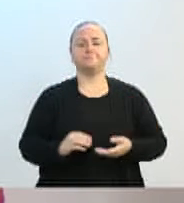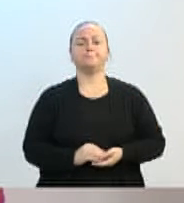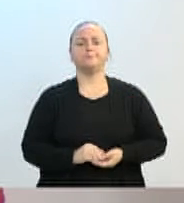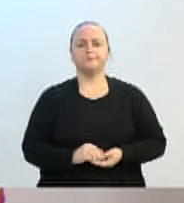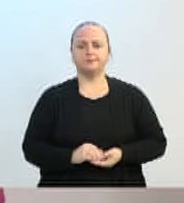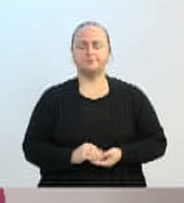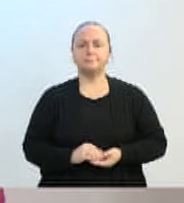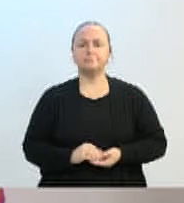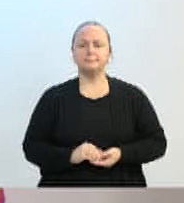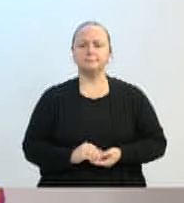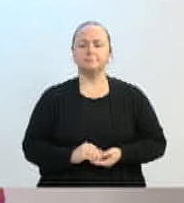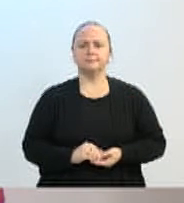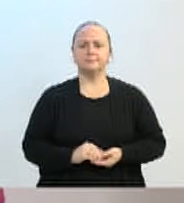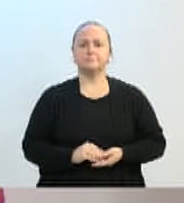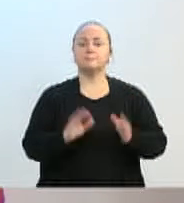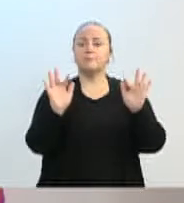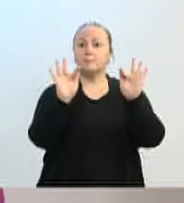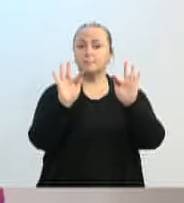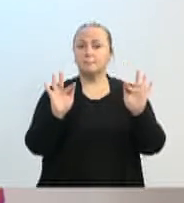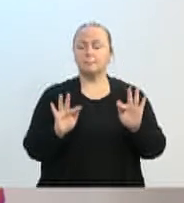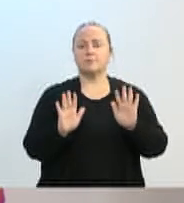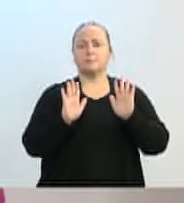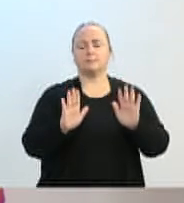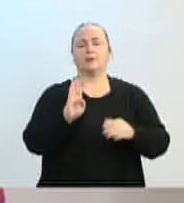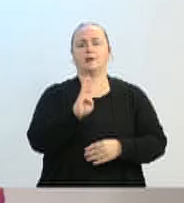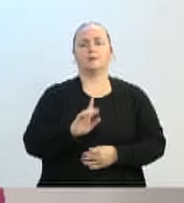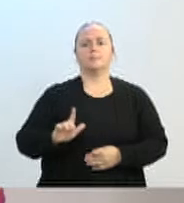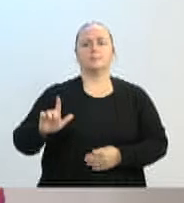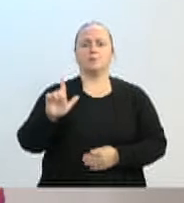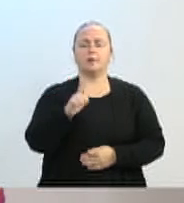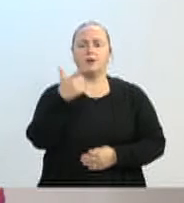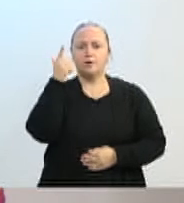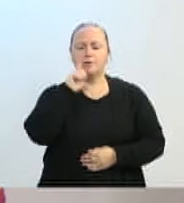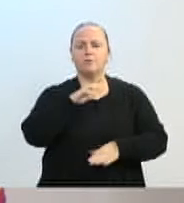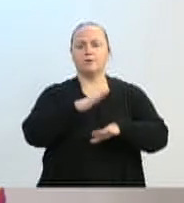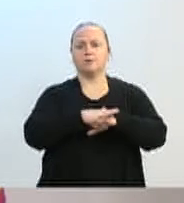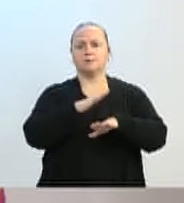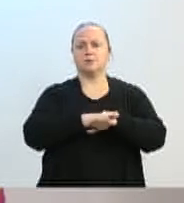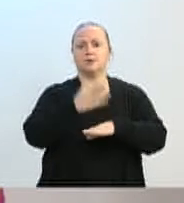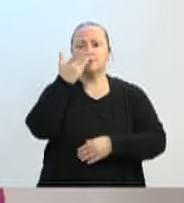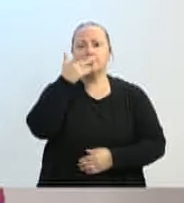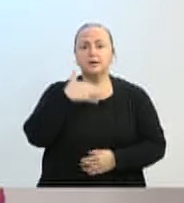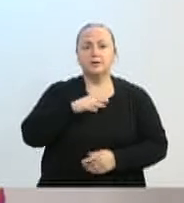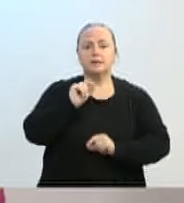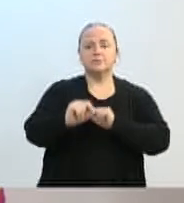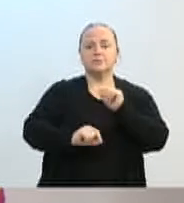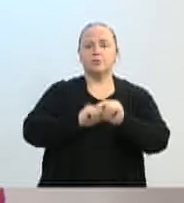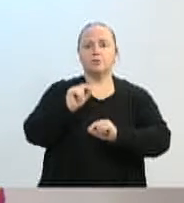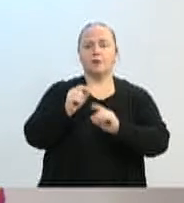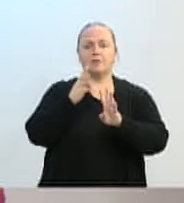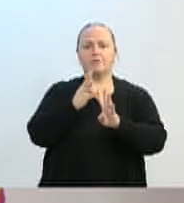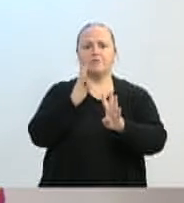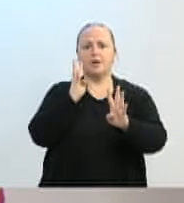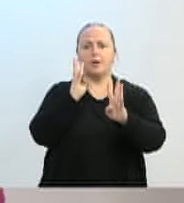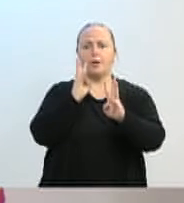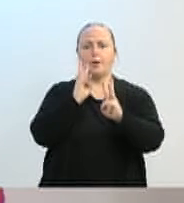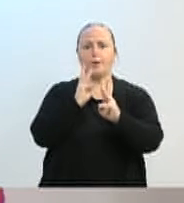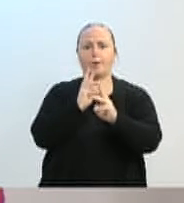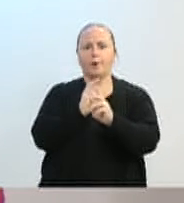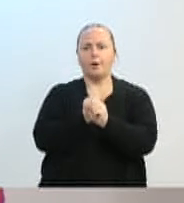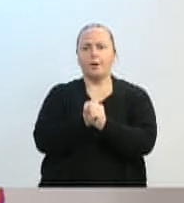obra. Felizmente, o município de Blumenau, para que as nossas crianças não ficassem desassistidas,